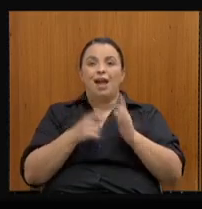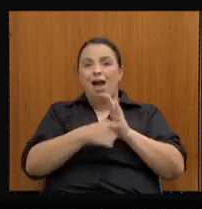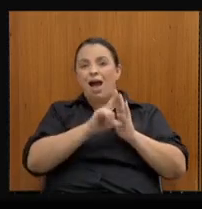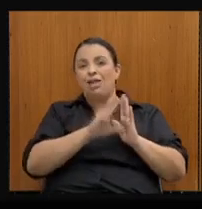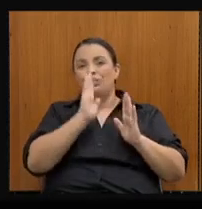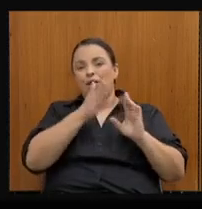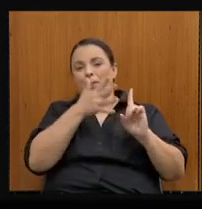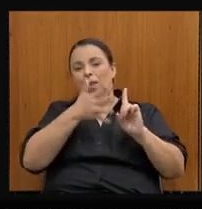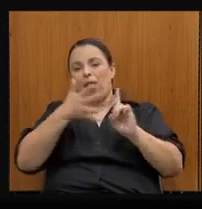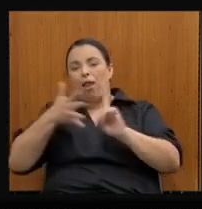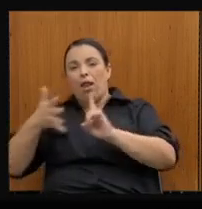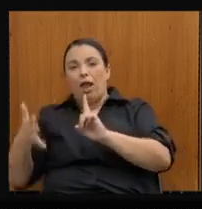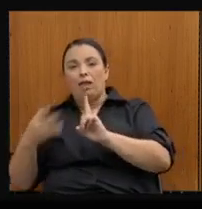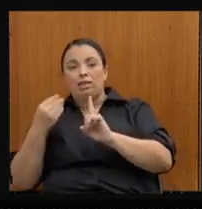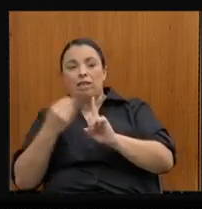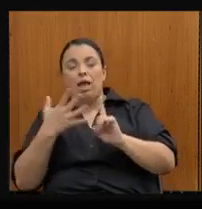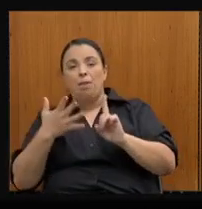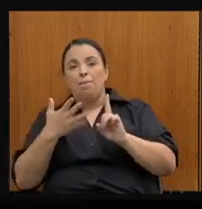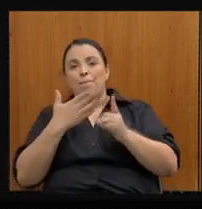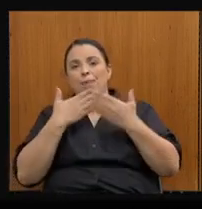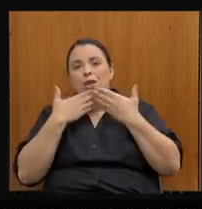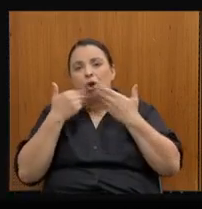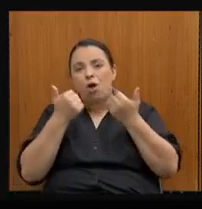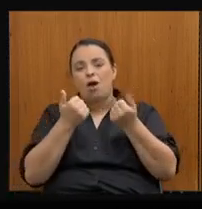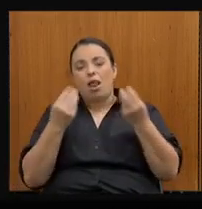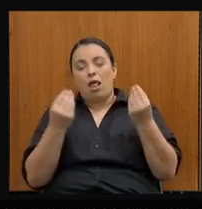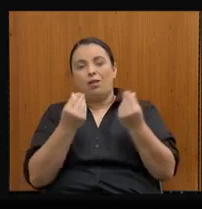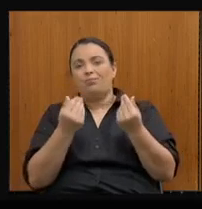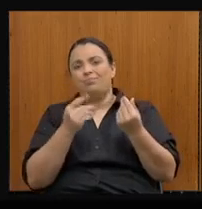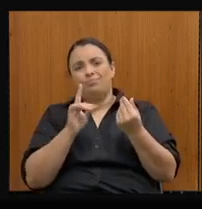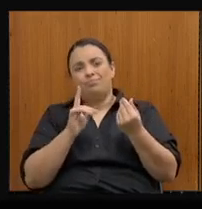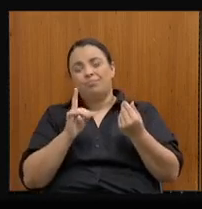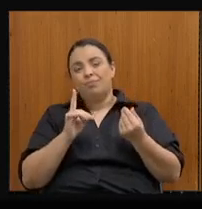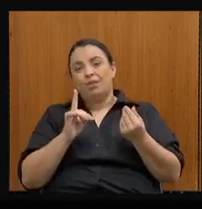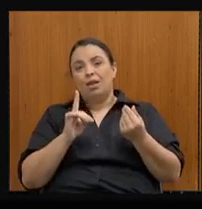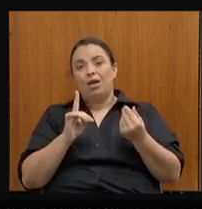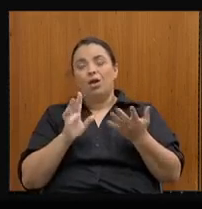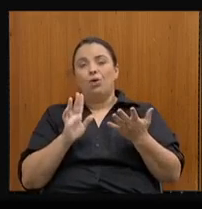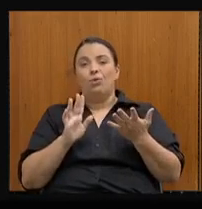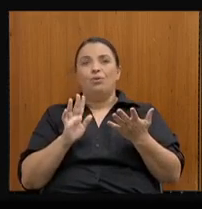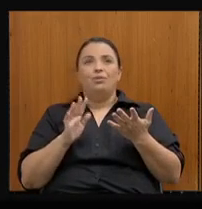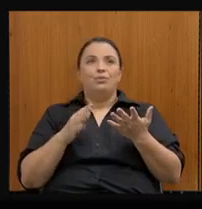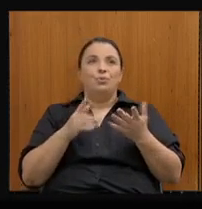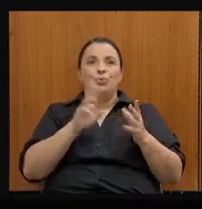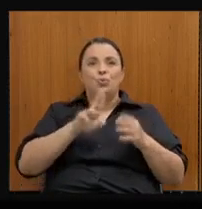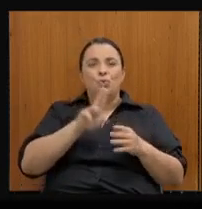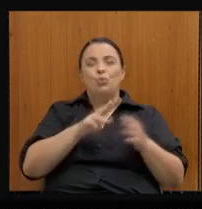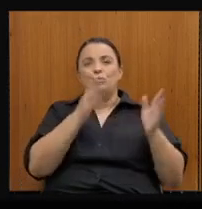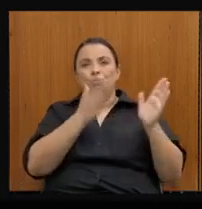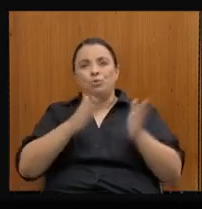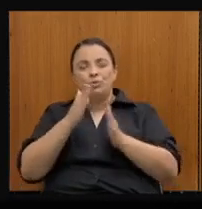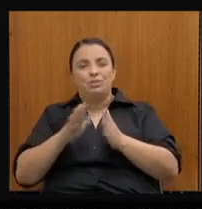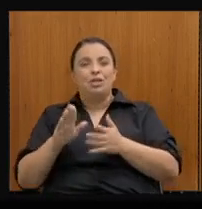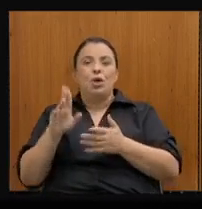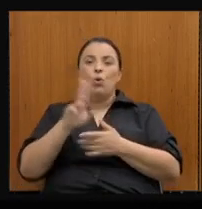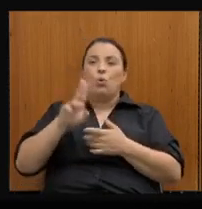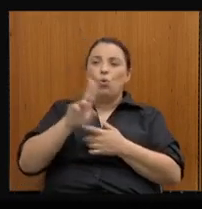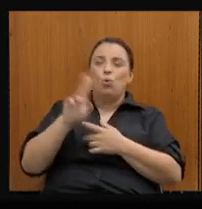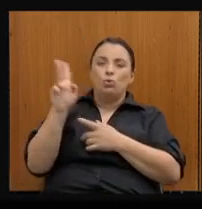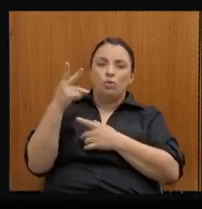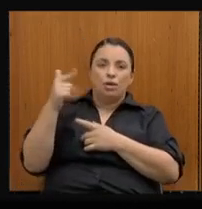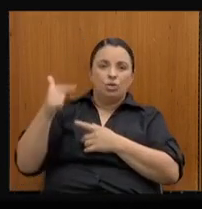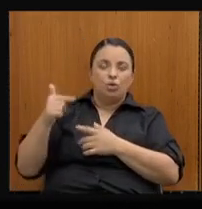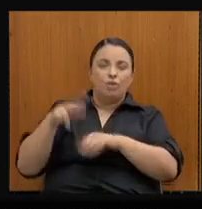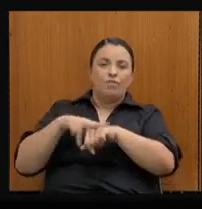que já foi explanado tudo aquilo que já foi abordado ao longo da Tarde de hoje em relação ao processo de produção uso de hidrogênio verde é